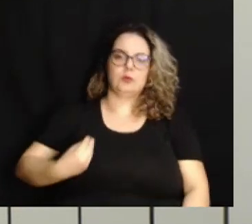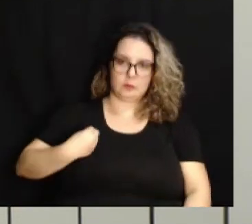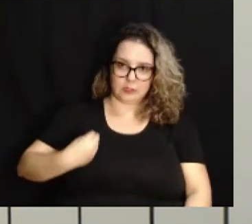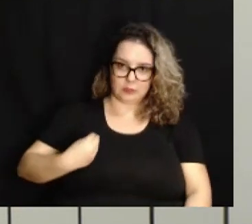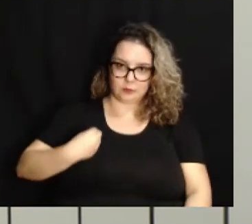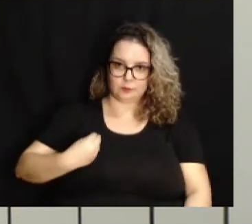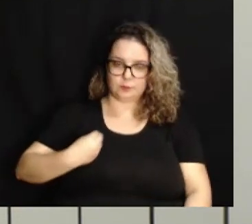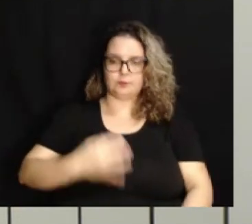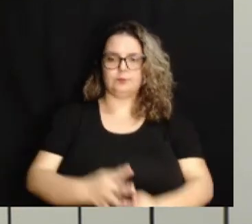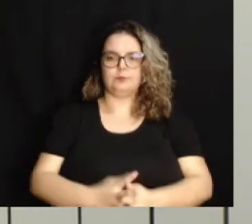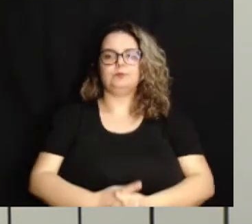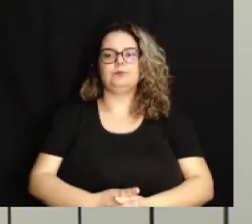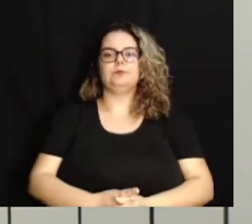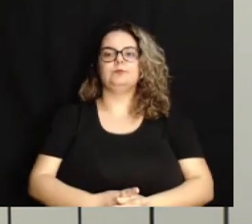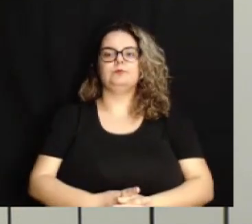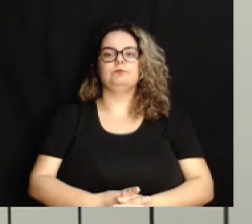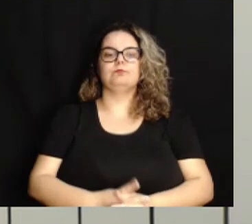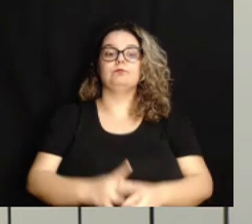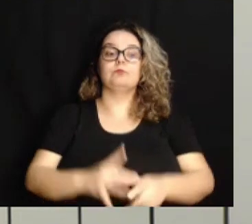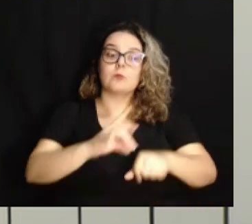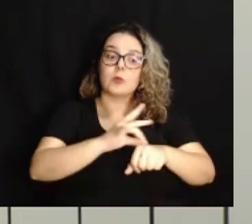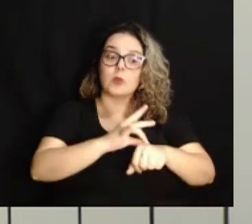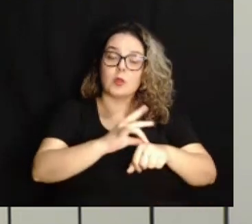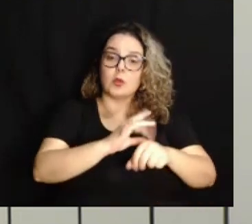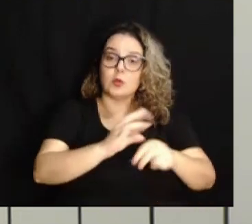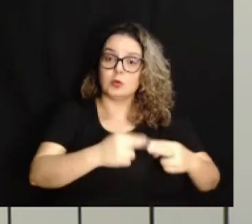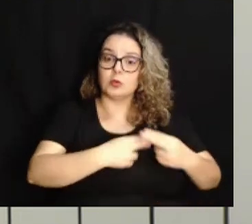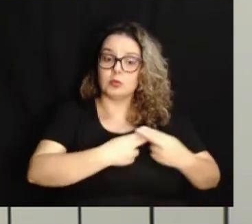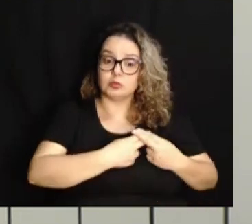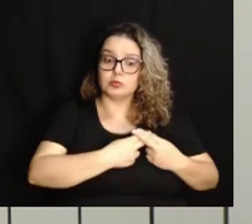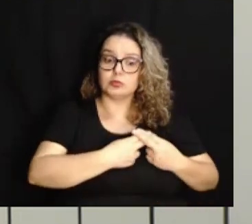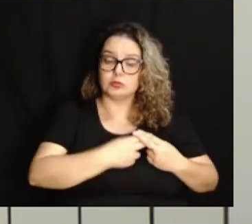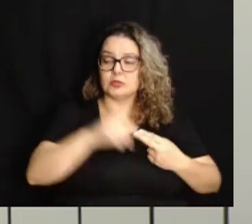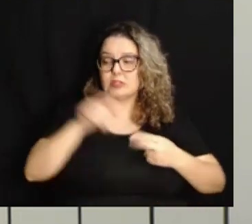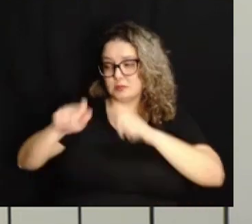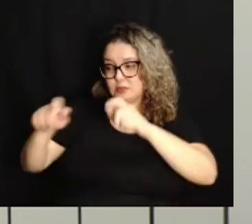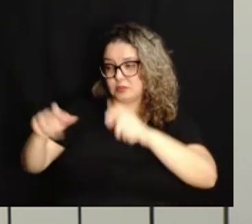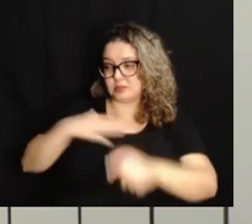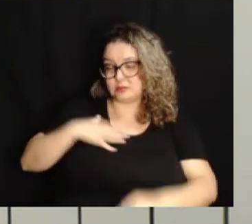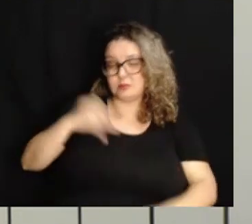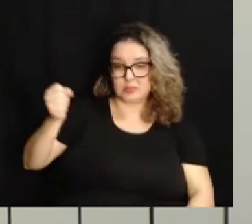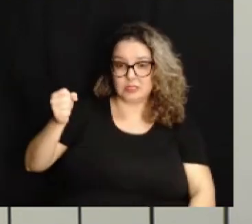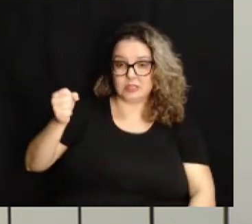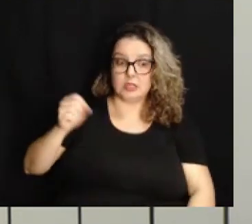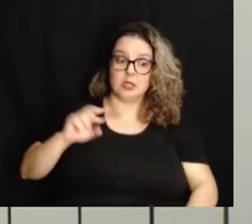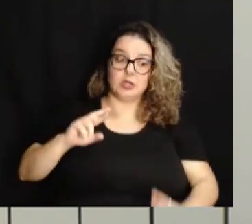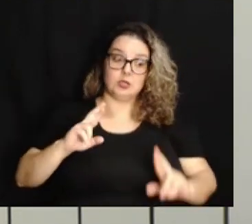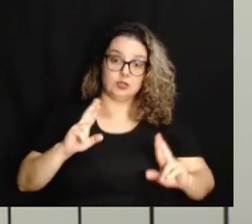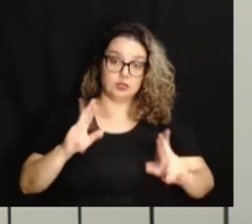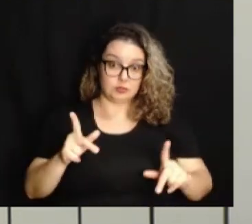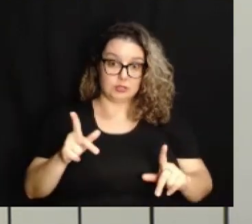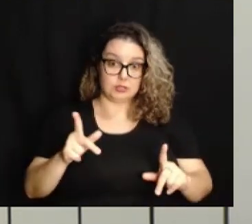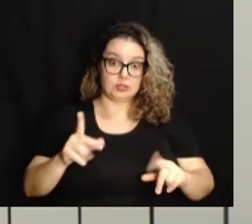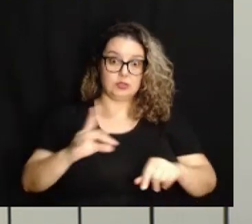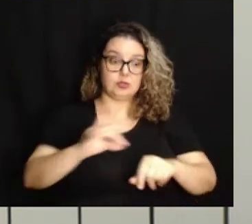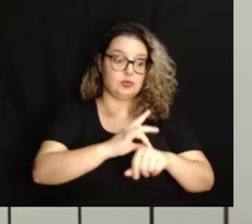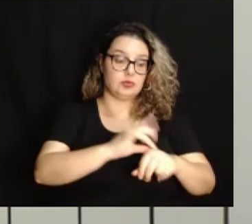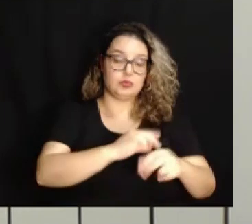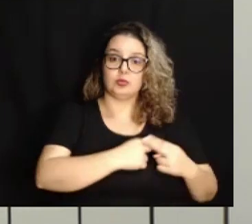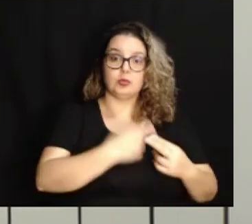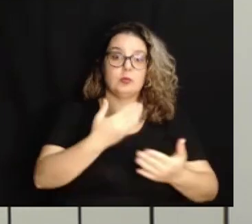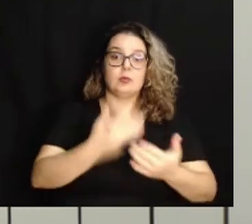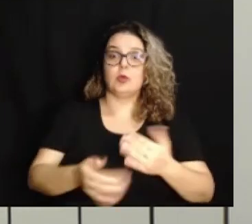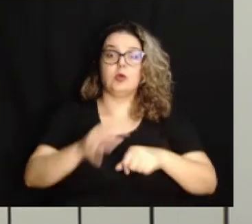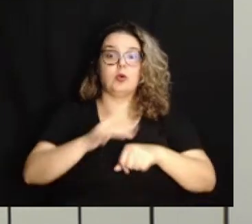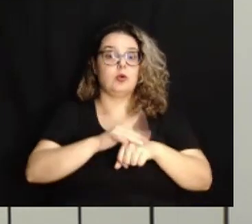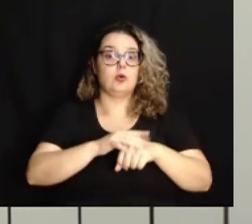O luto de quem perde alguém por suicídio é diferente daquele que perde alguém por doença ou